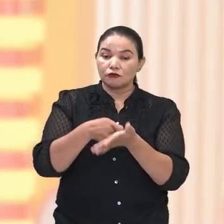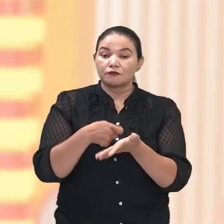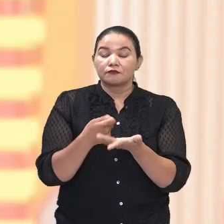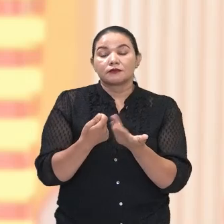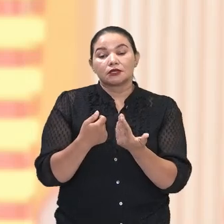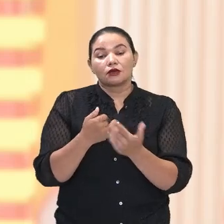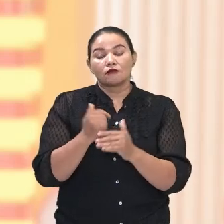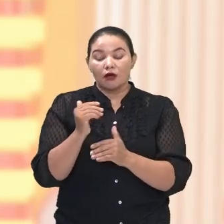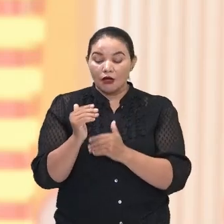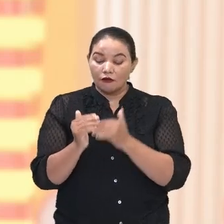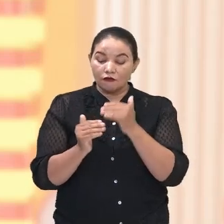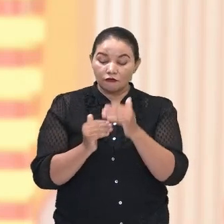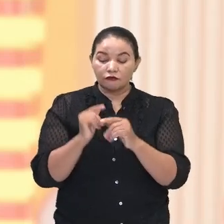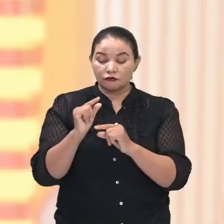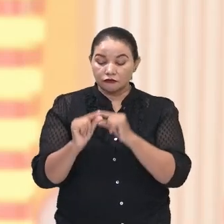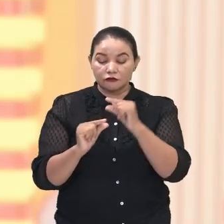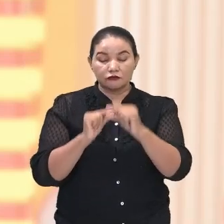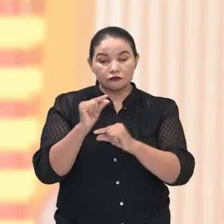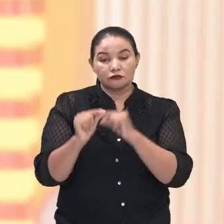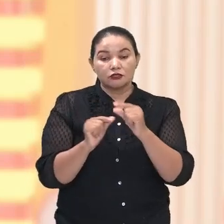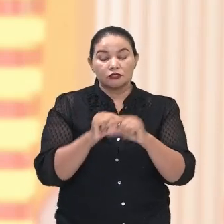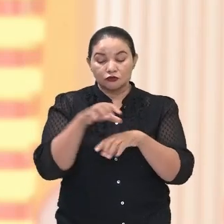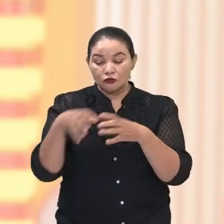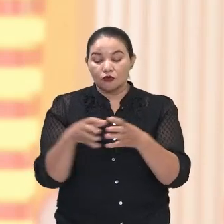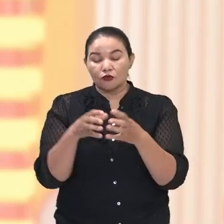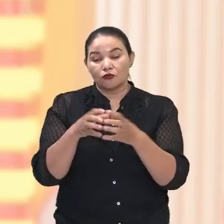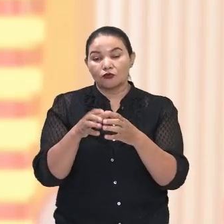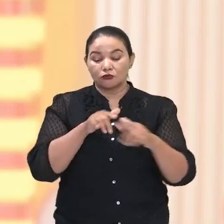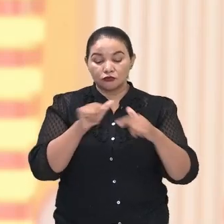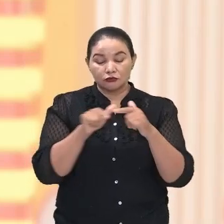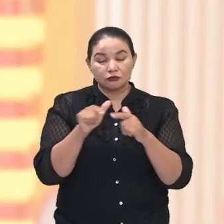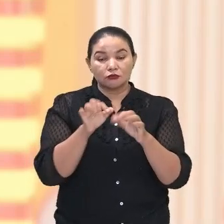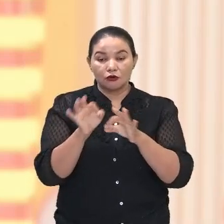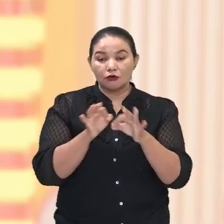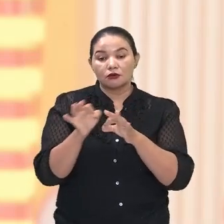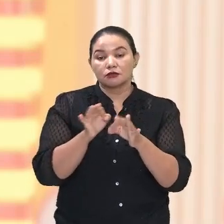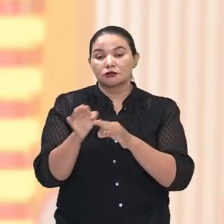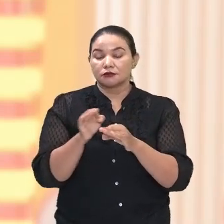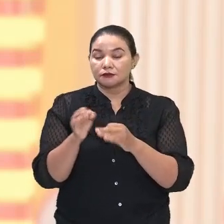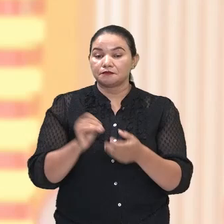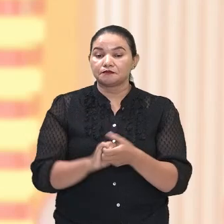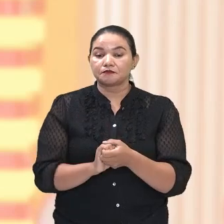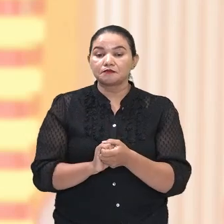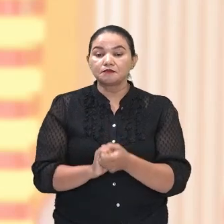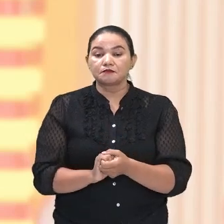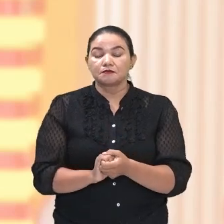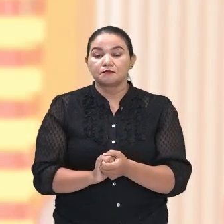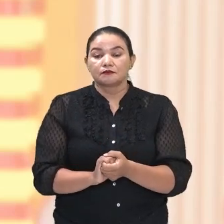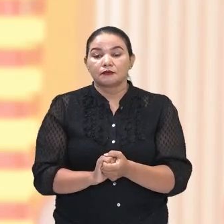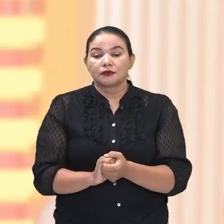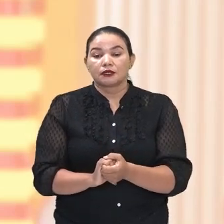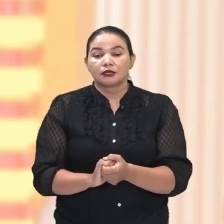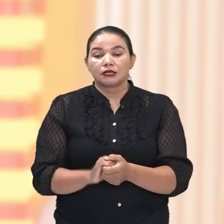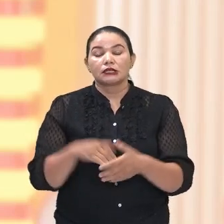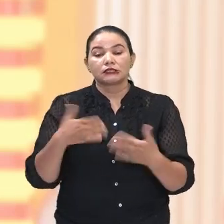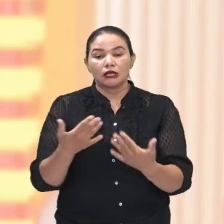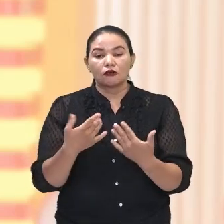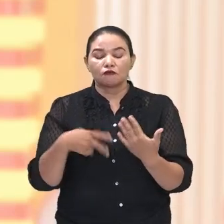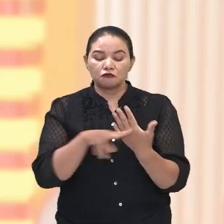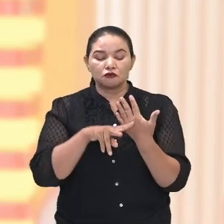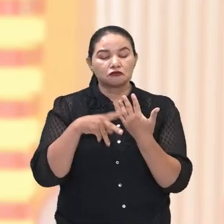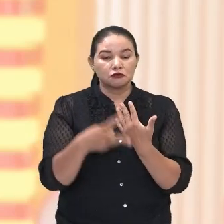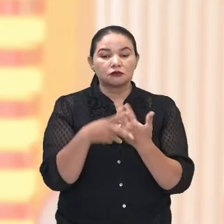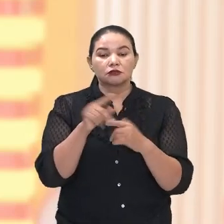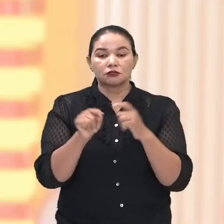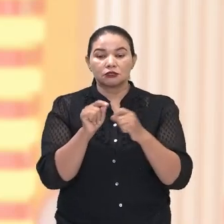medida em que esses trabalhadores vão se organizando para isso. E quais são as consequências